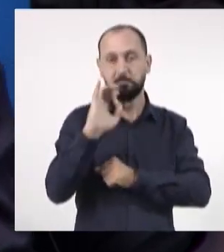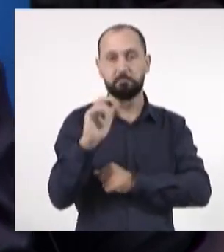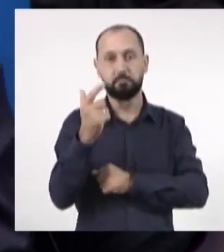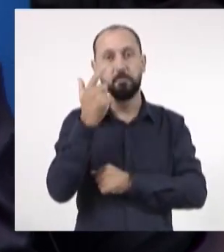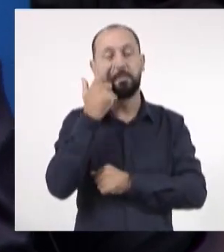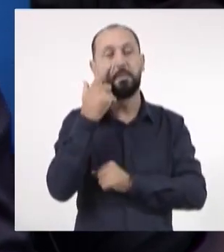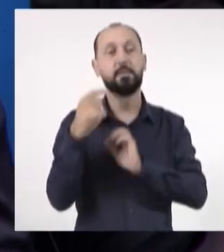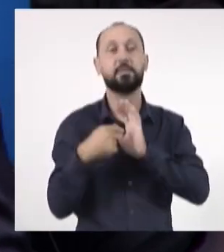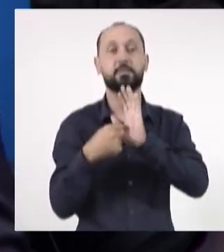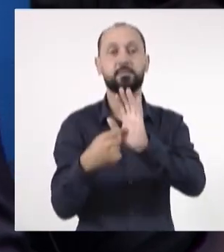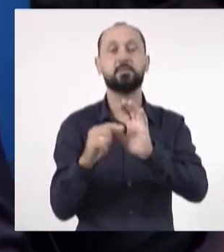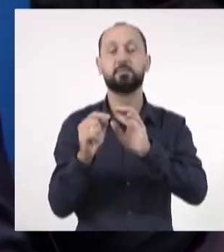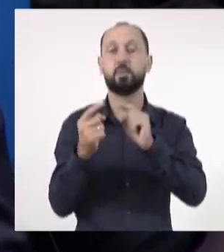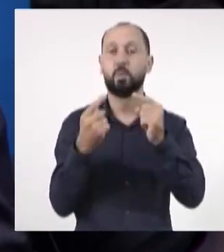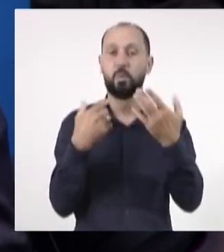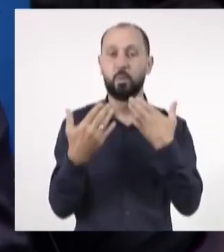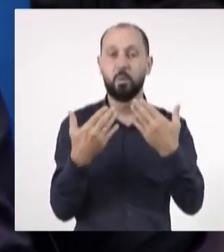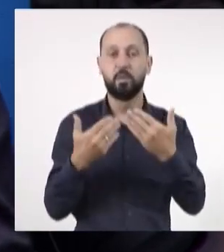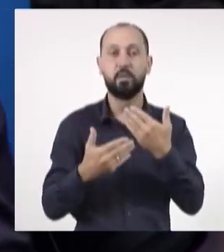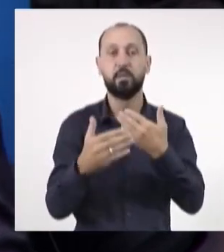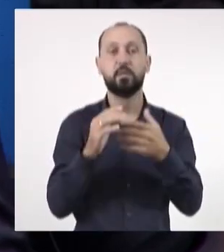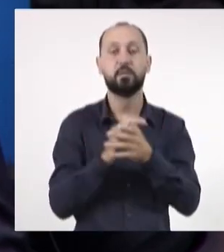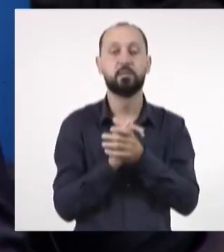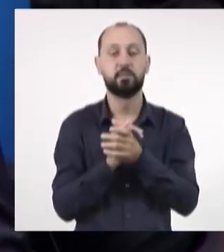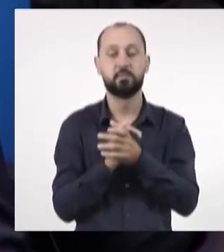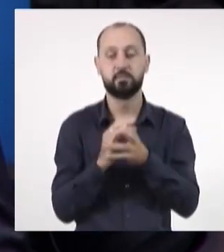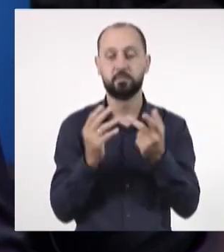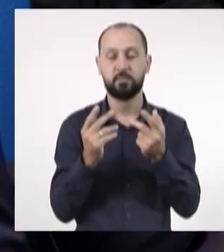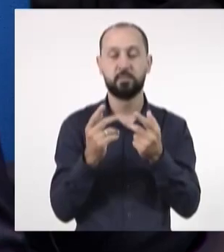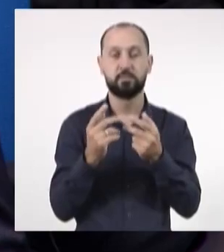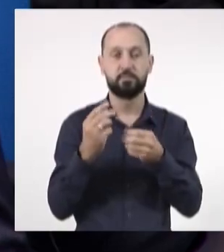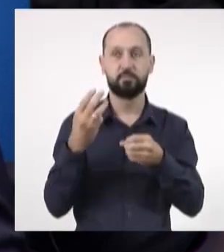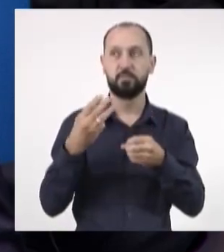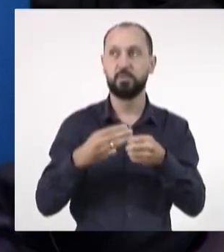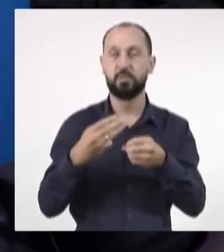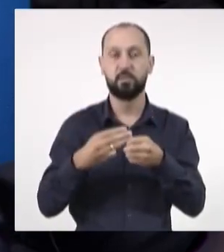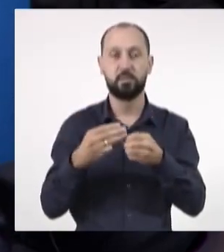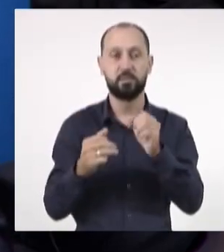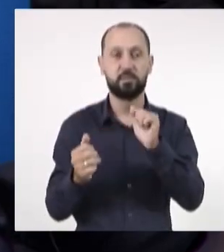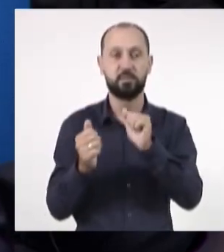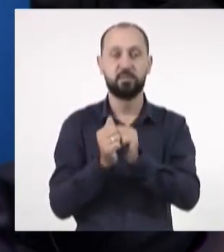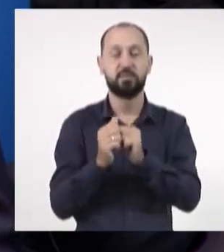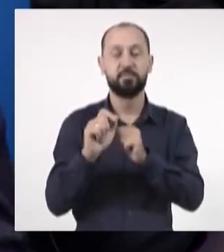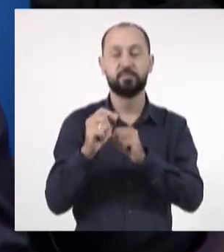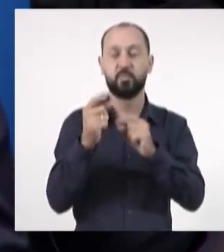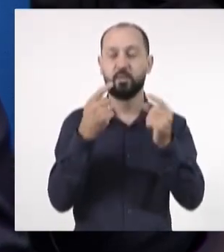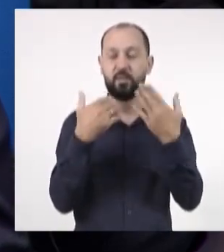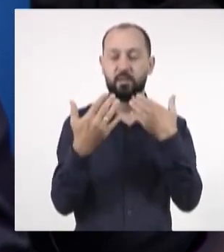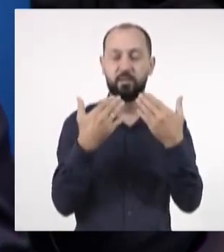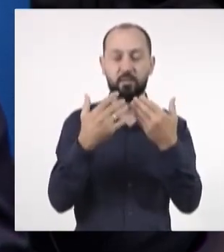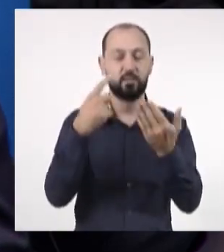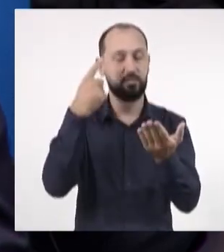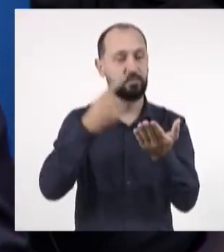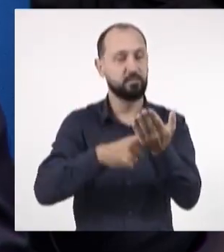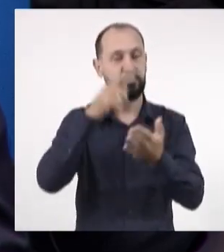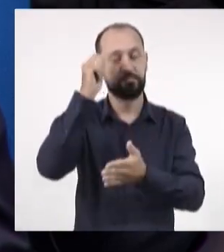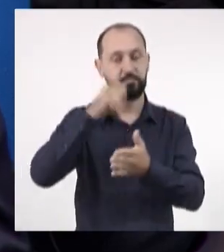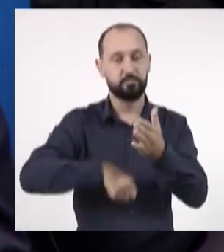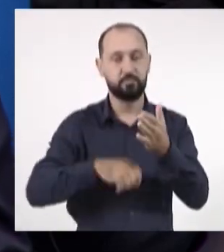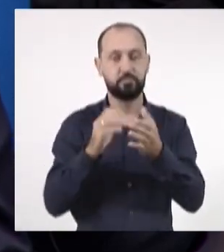tem demonstrado, e aquilo que está sendo discutido aqui hoje, e da mesma forma dos municípios, agregando todas as discussões sobre o Pacto